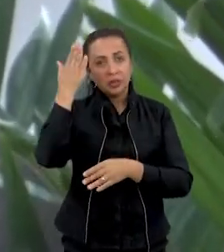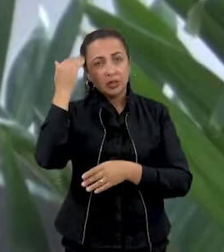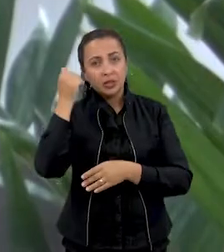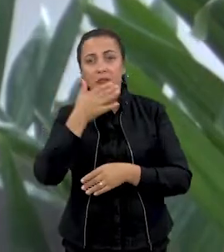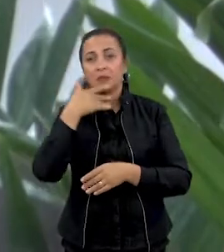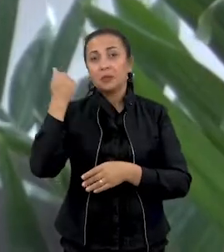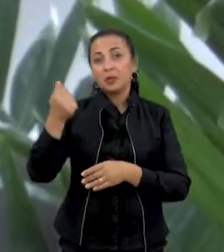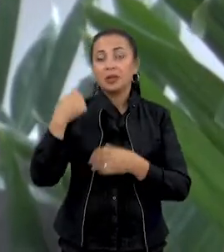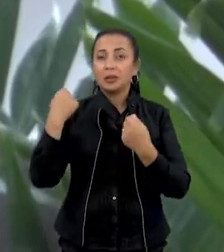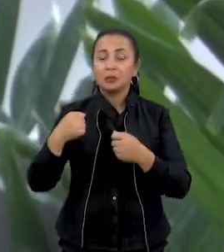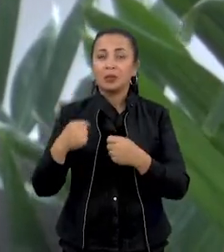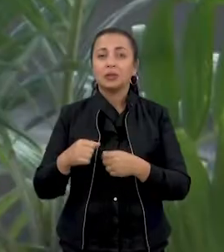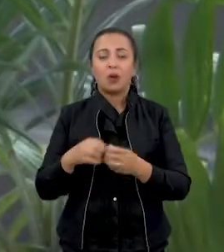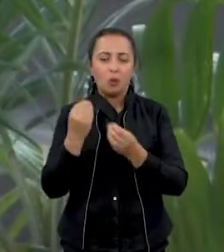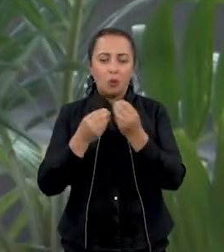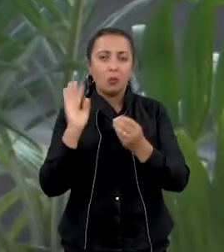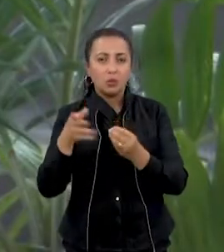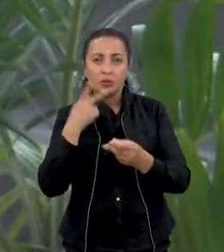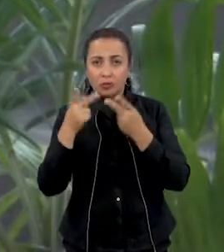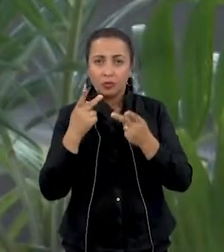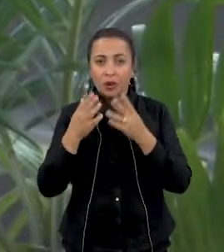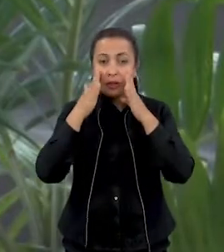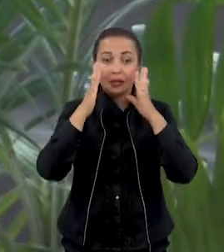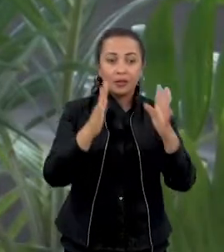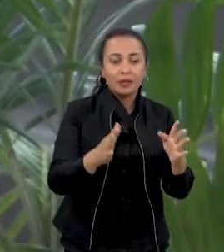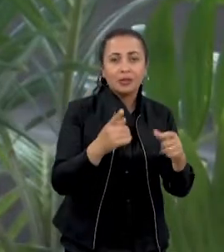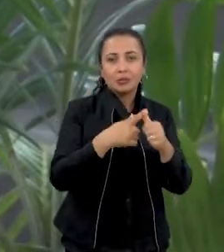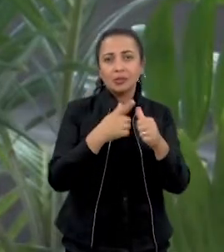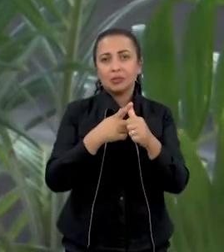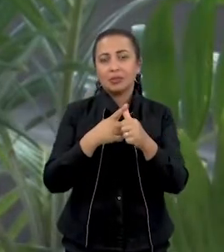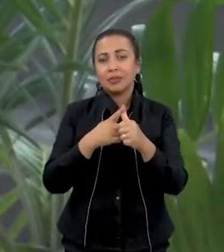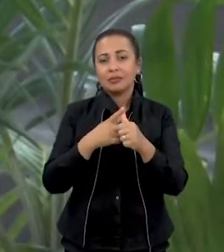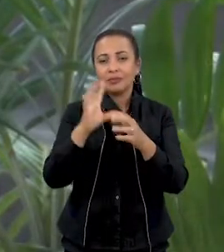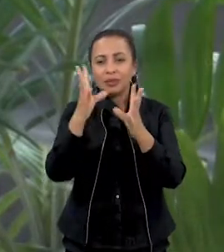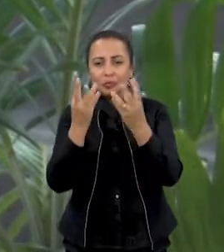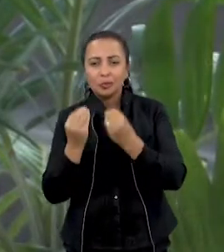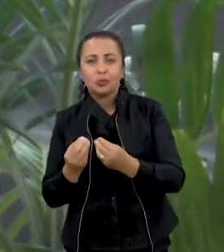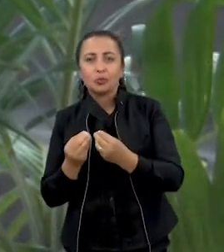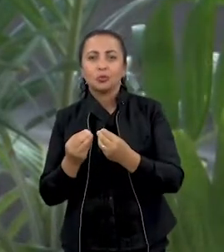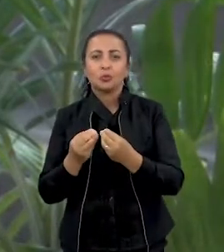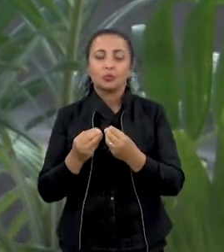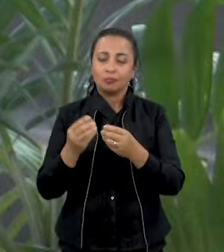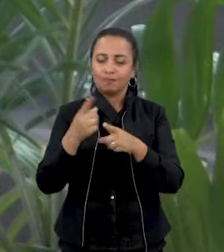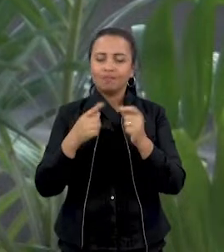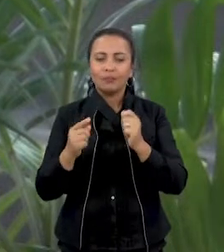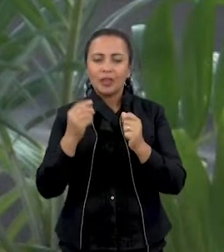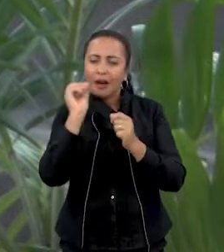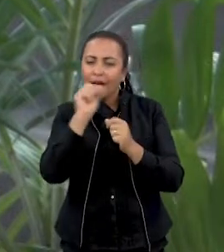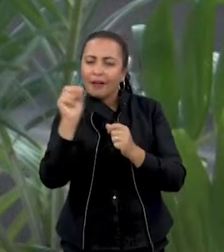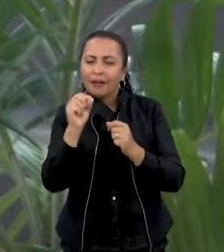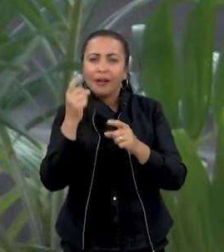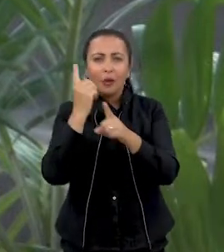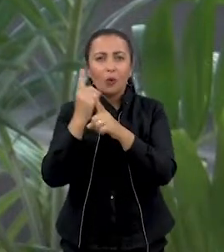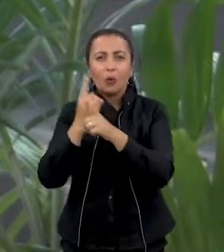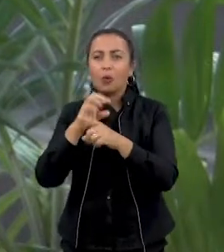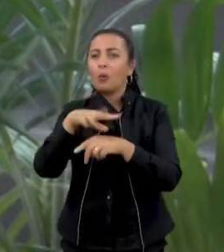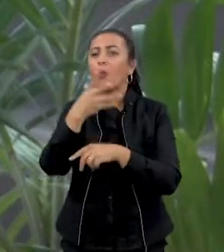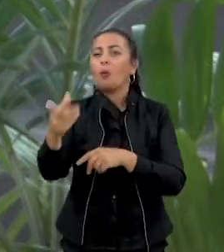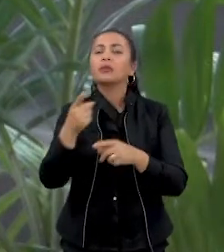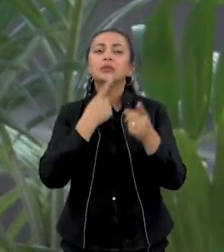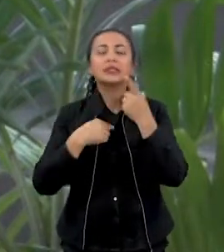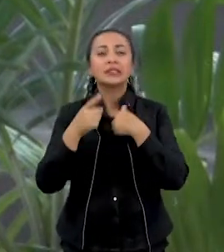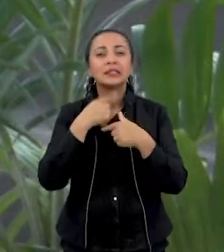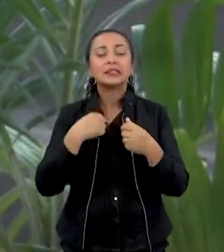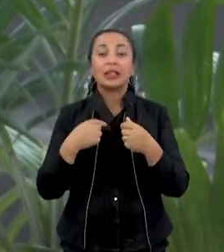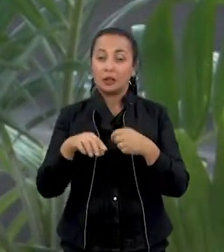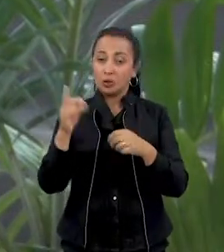gente sabe das melhorias necessárias. Como a gente já diz, a atenção primária é ela quem absorve esse primeiro momento do paciente. Então, é ela quem identifica quais